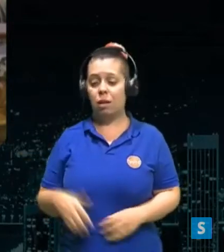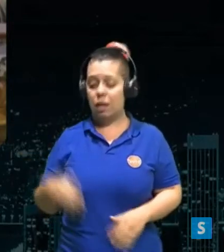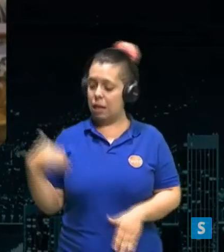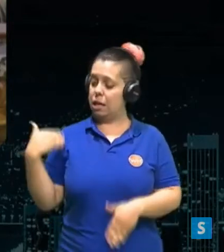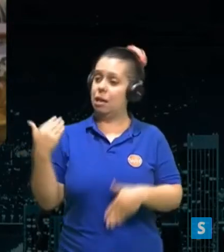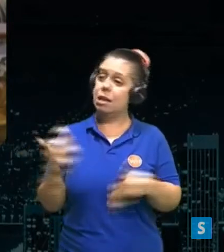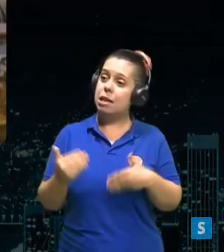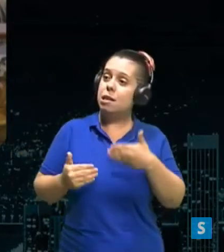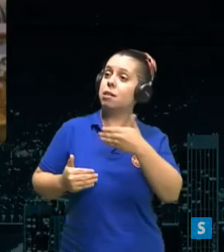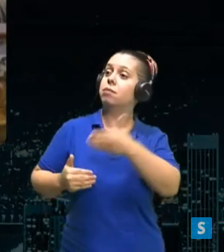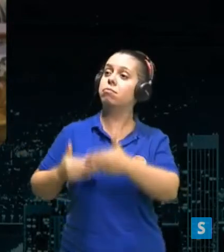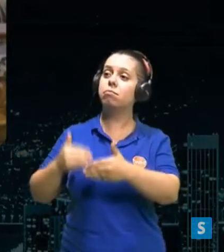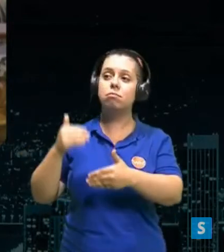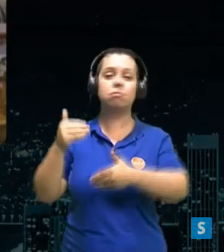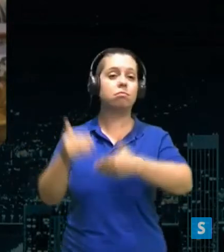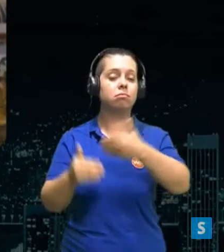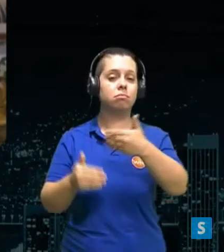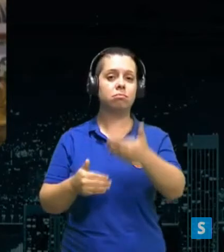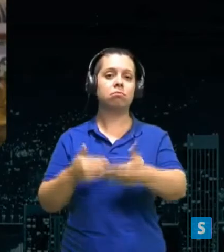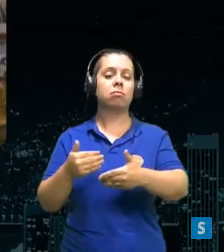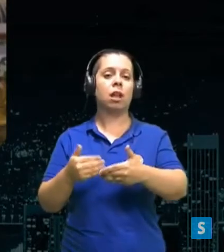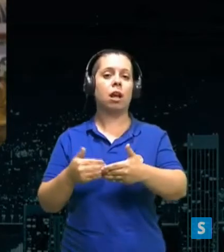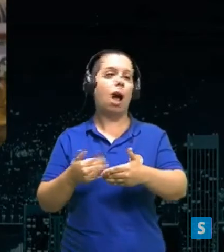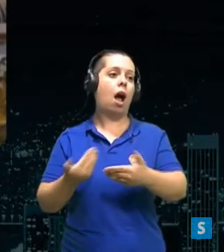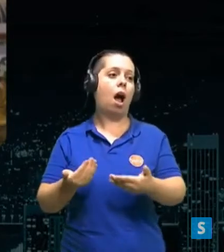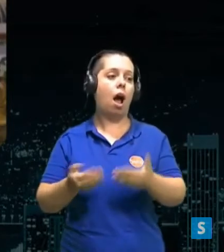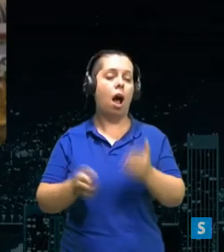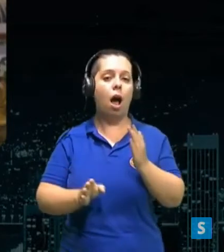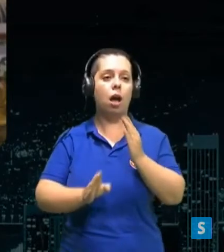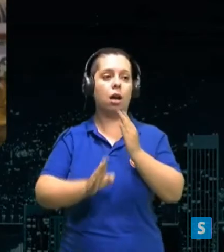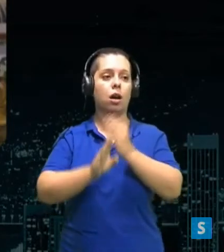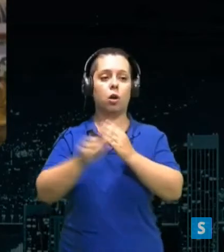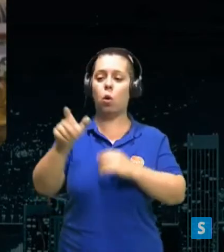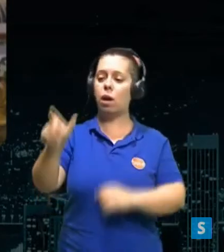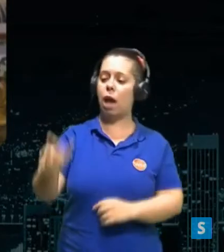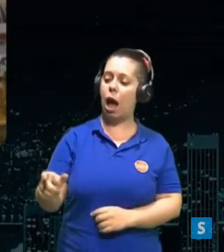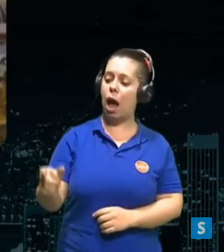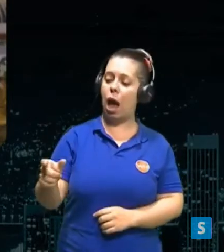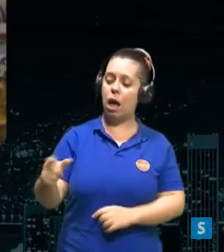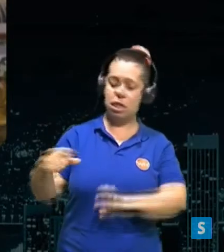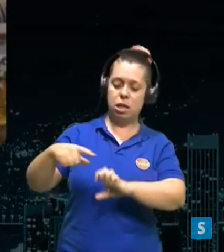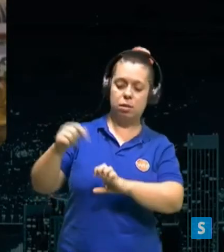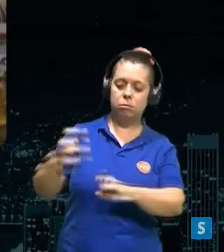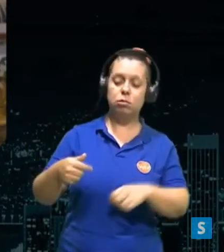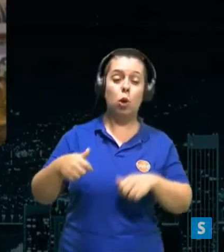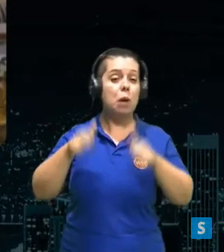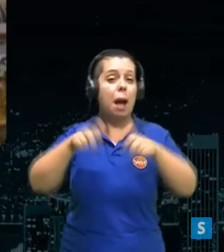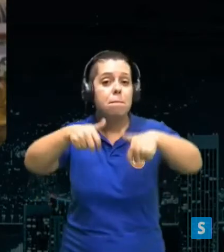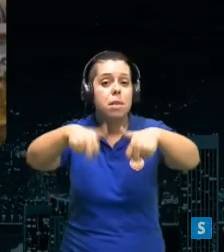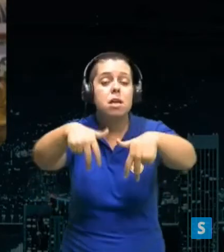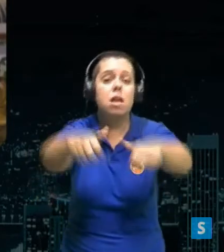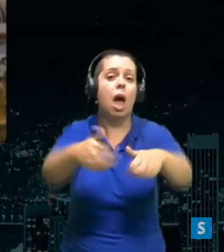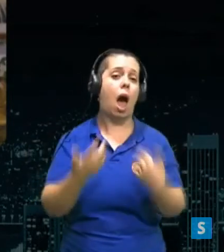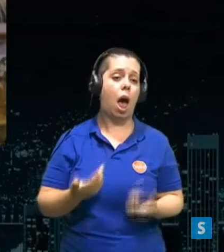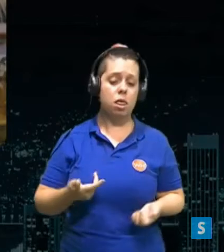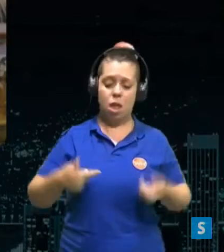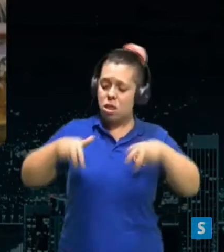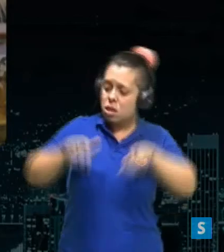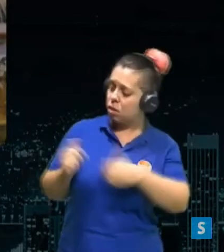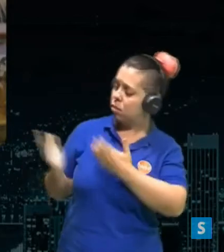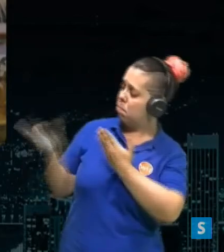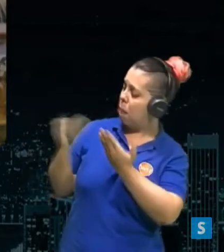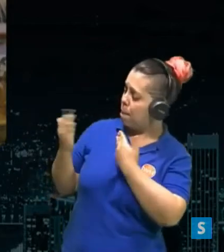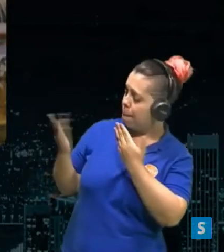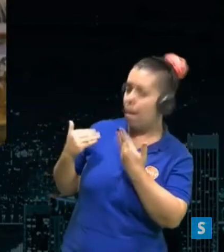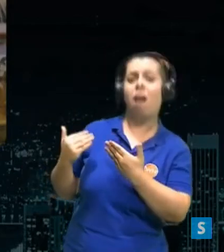quando você conhece o empreendedor ou seja as caminhadas o sentar bater papo é uma parte importante do